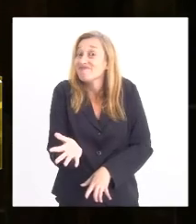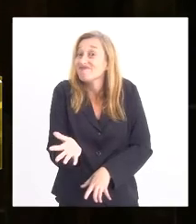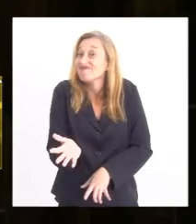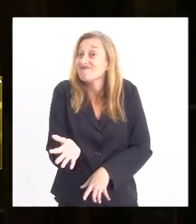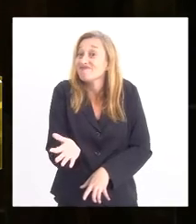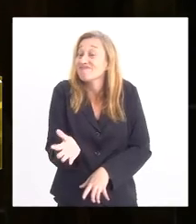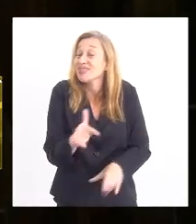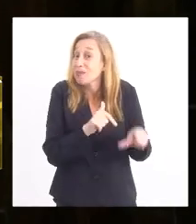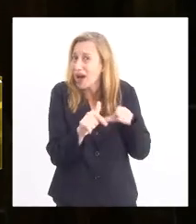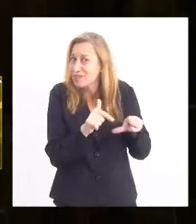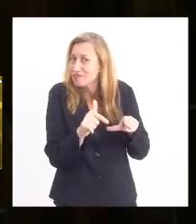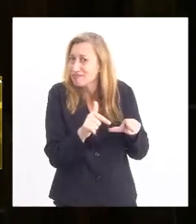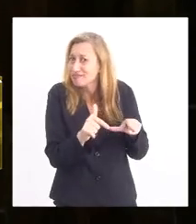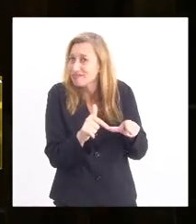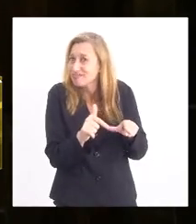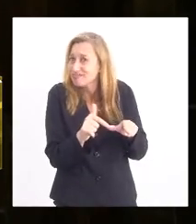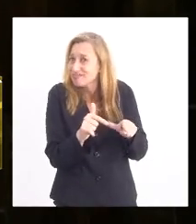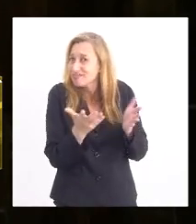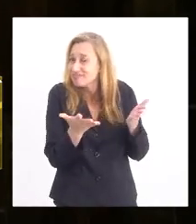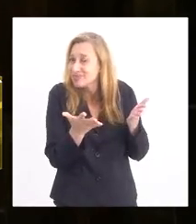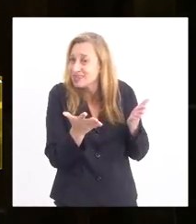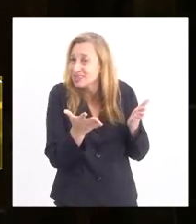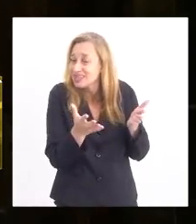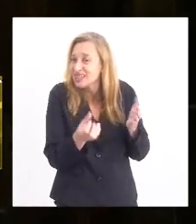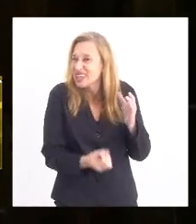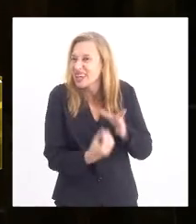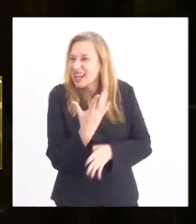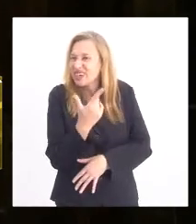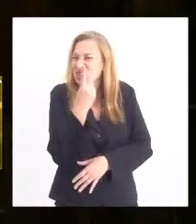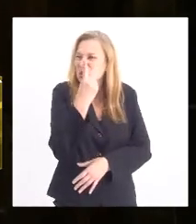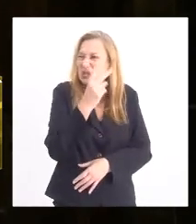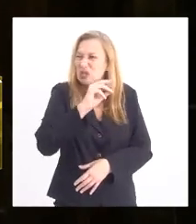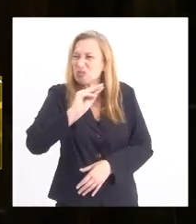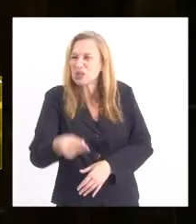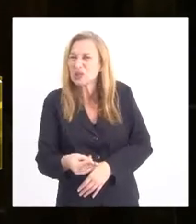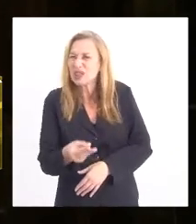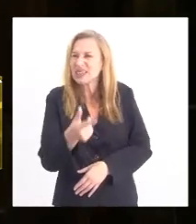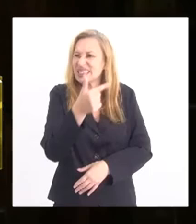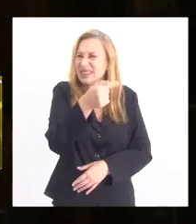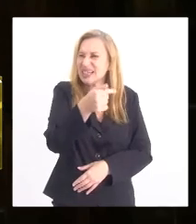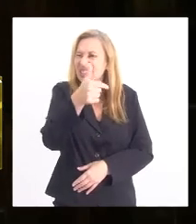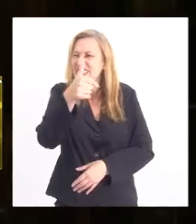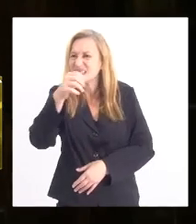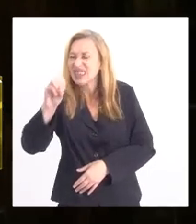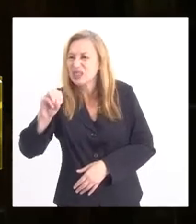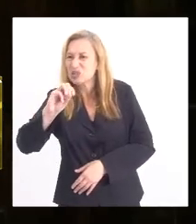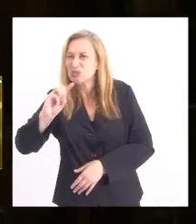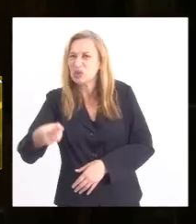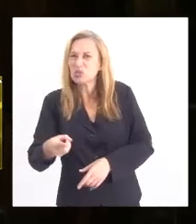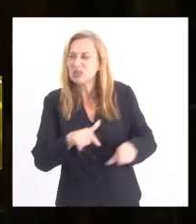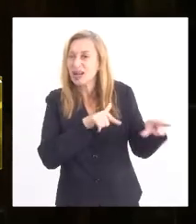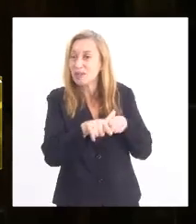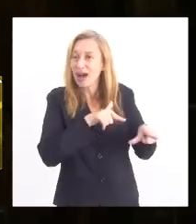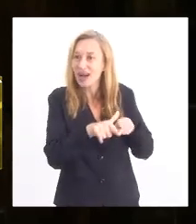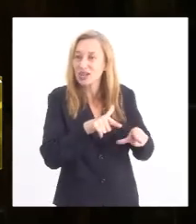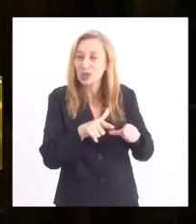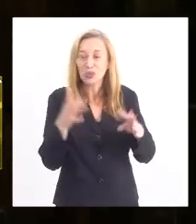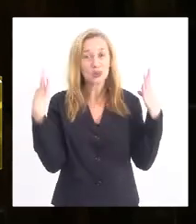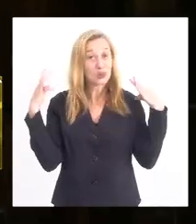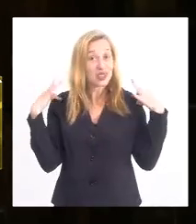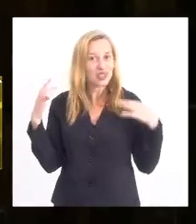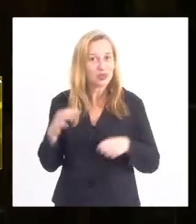e empregos e Nós criamos 2700000 empregos o ano passado e o